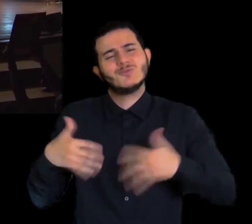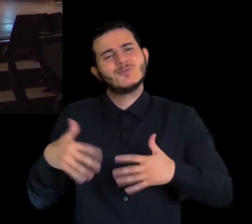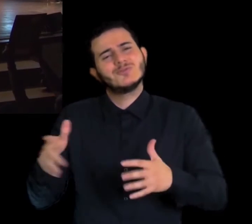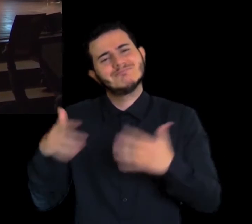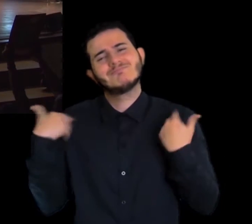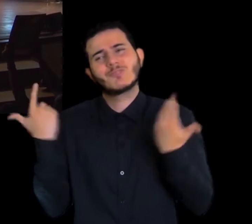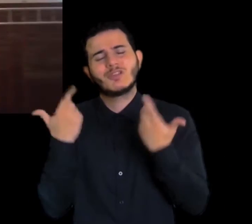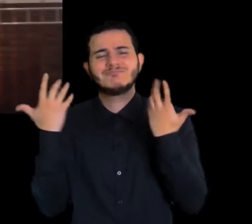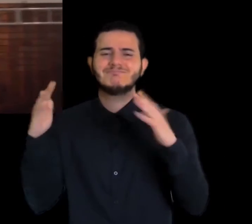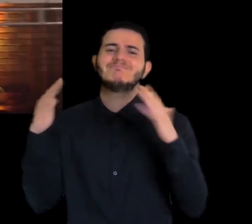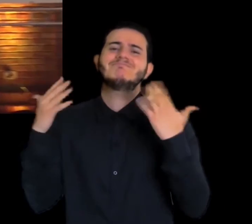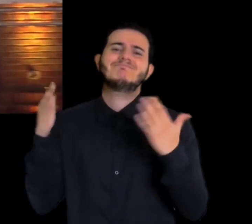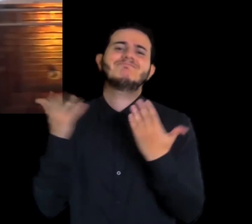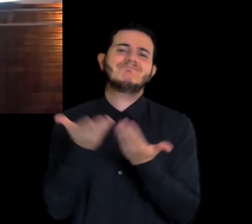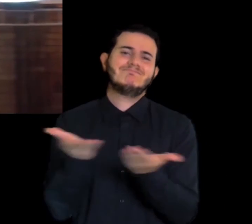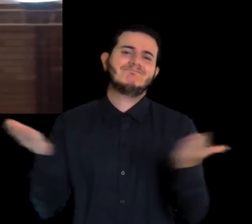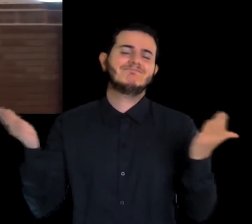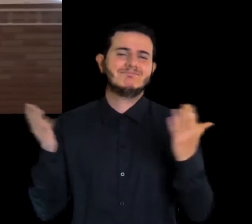se sinta,